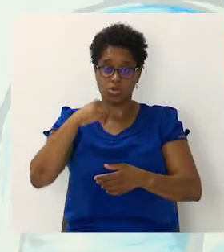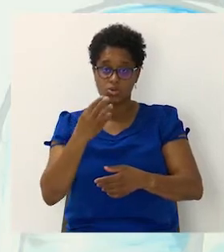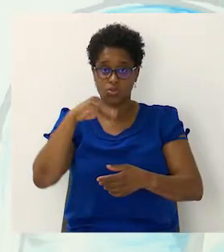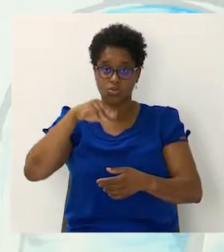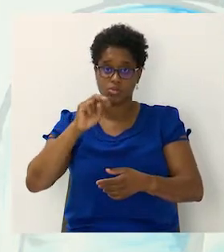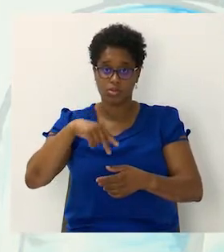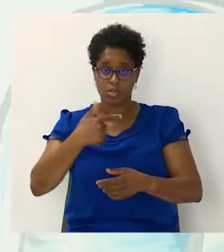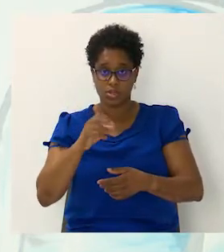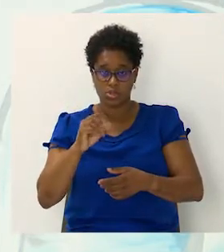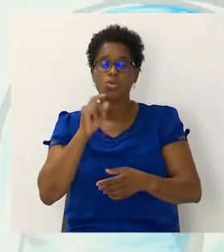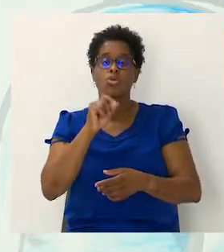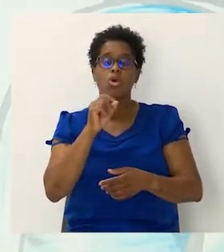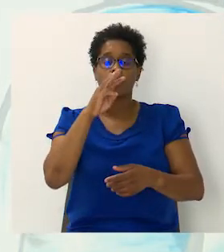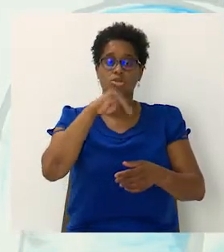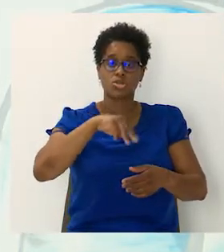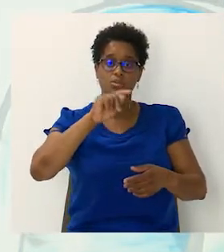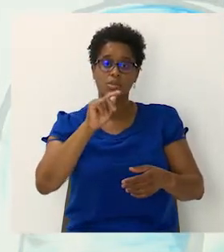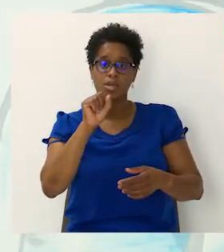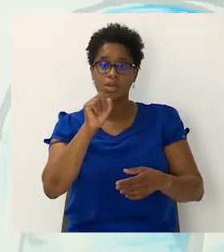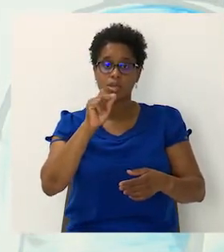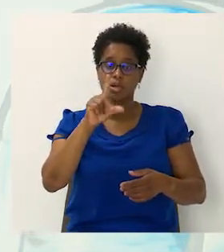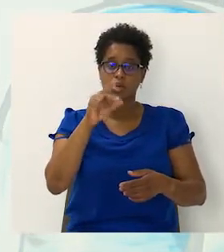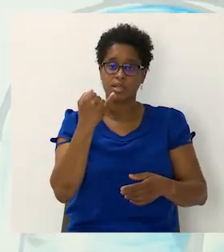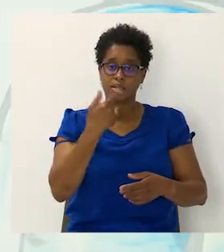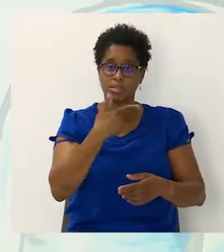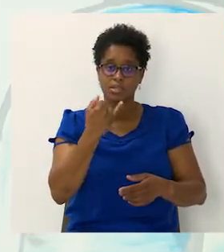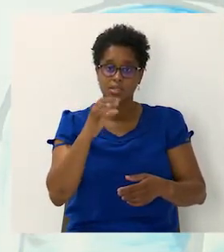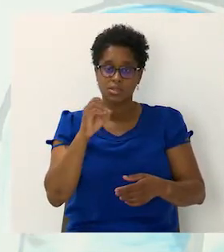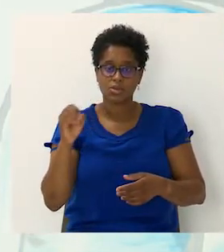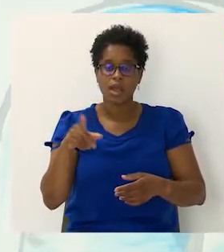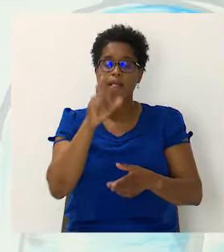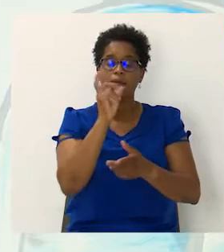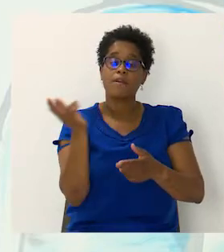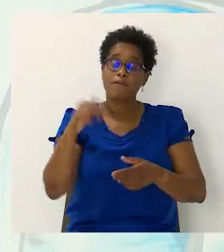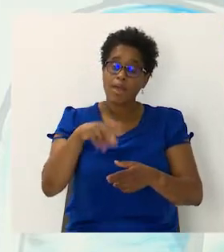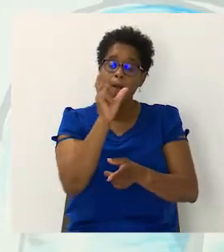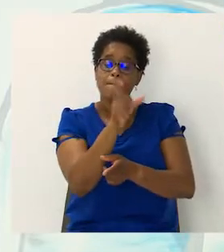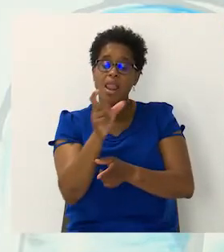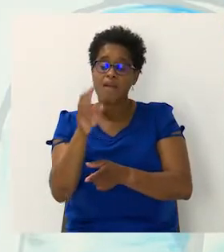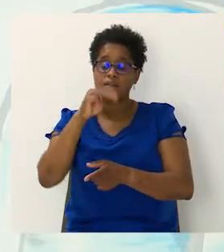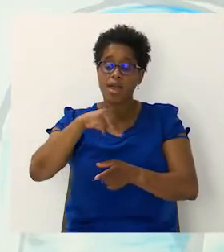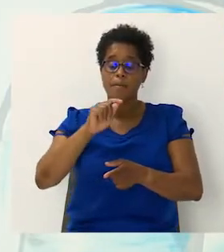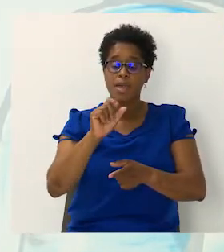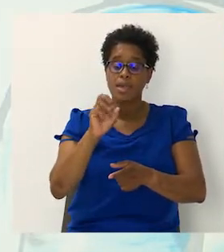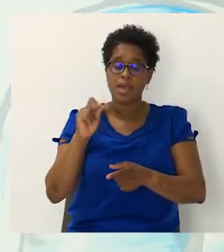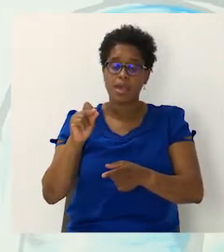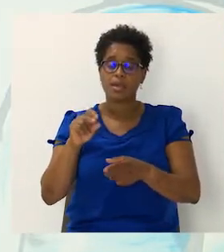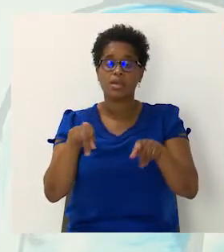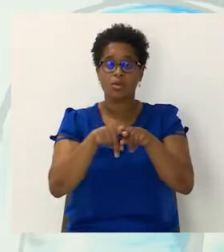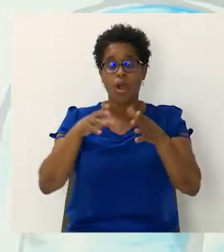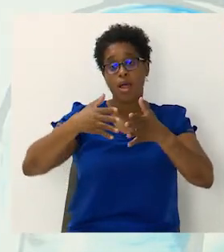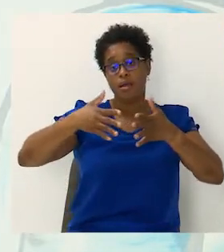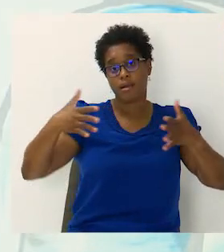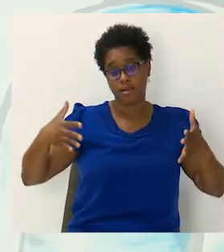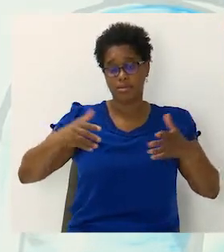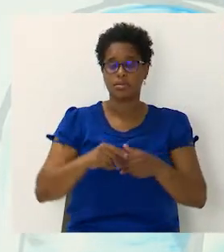de megalíticos. Vem da palavra mega, que significa